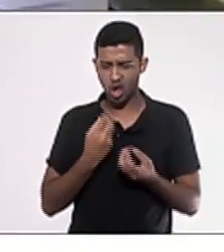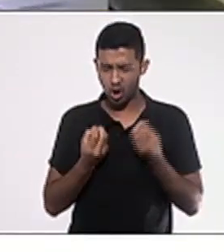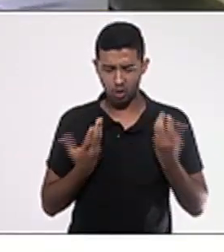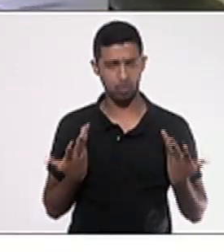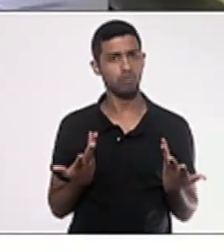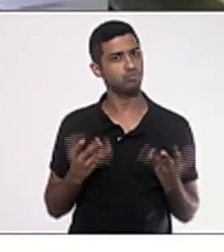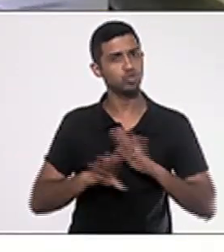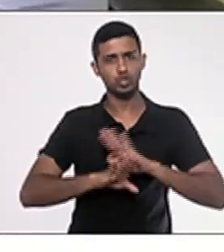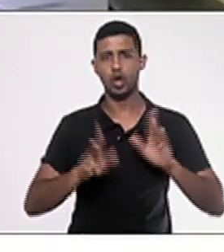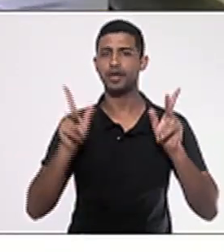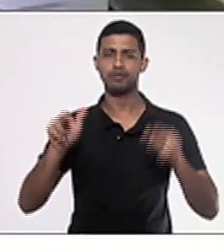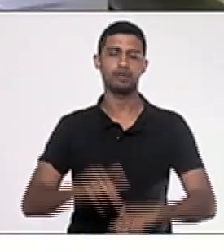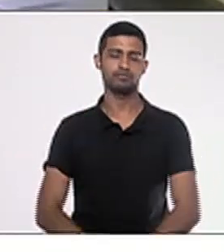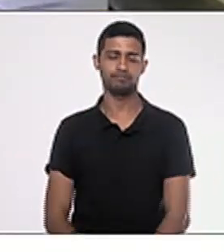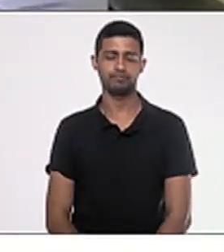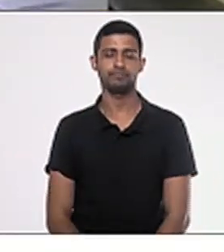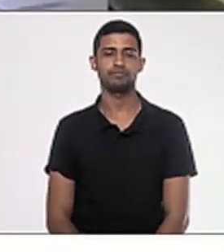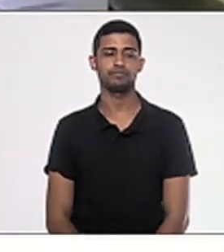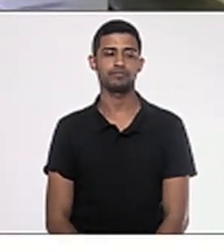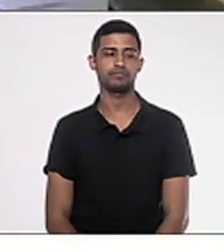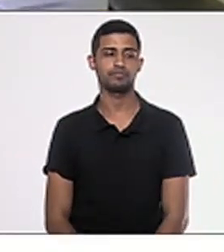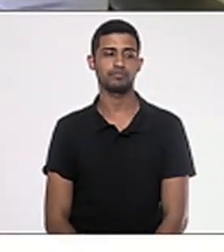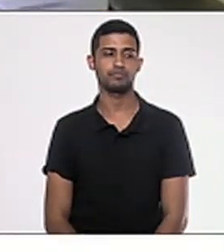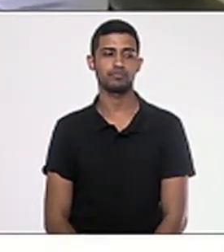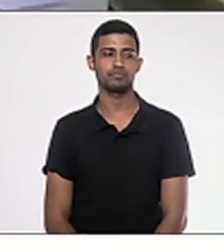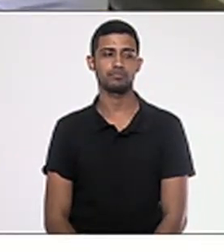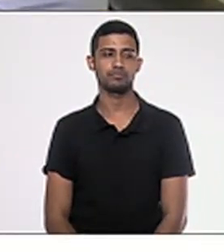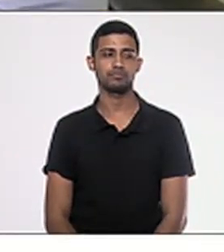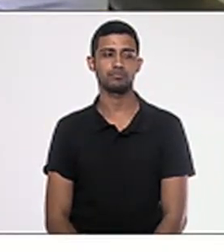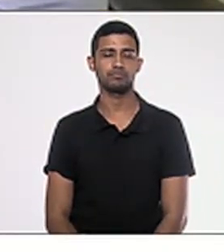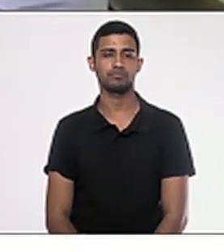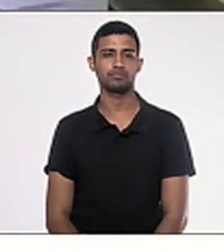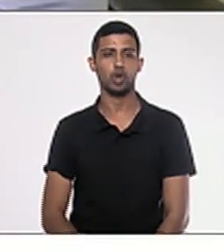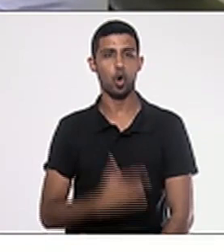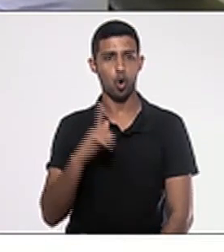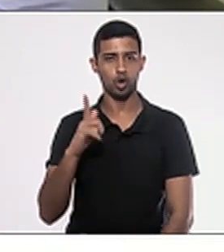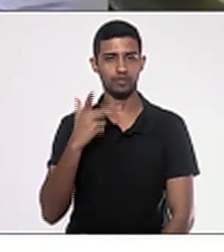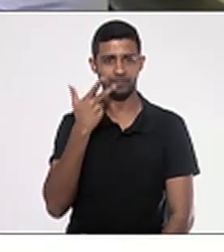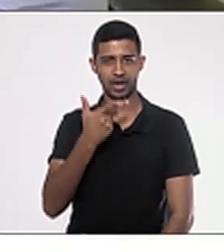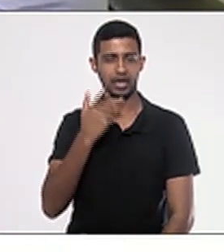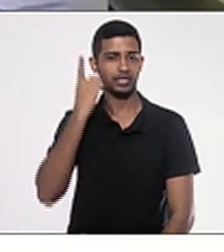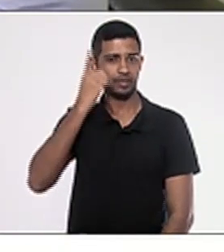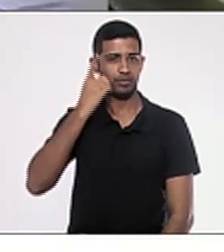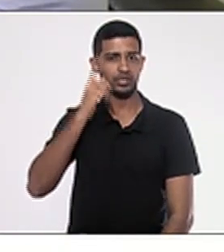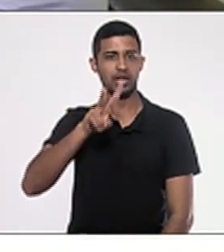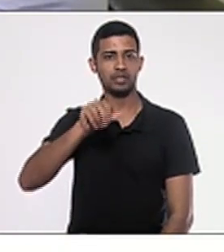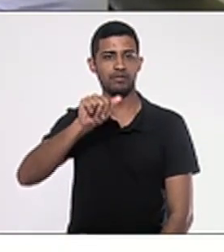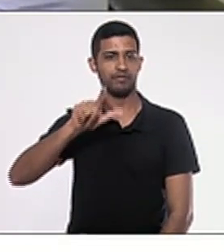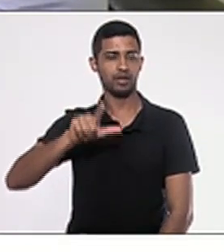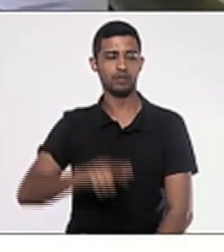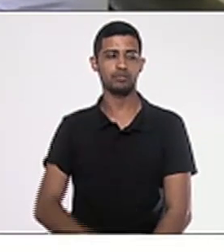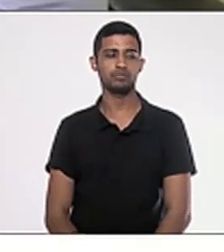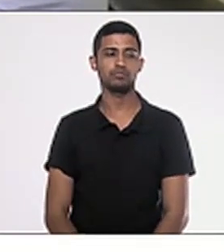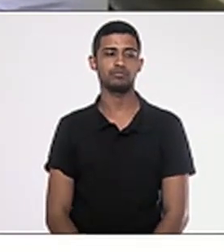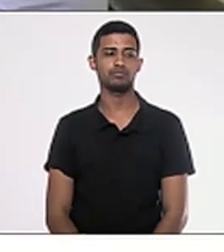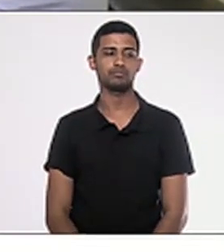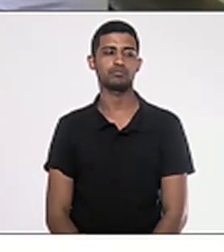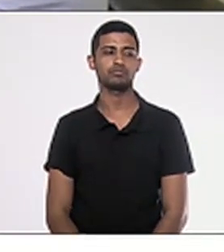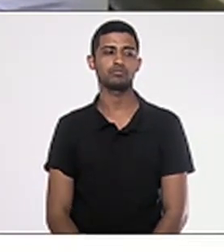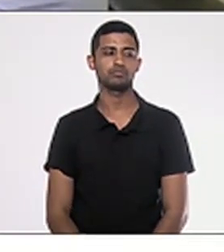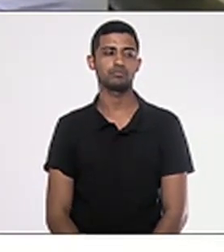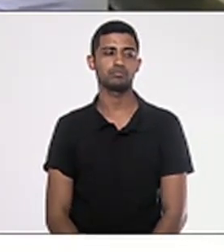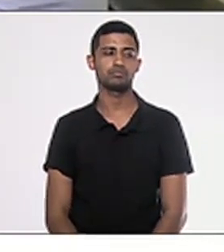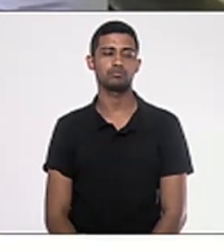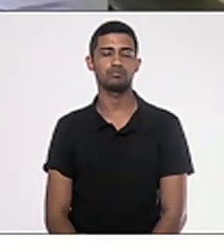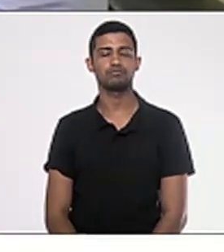exatamente isso. Quem quer fazer uso da palavra? Por favor, deputado Val. Eu gostaria de saber, eu cheguei um